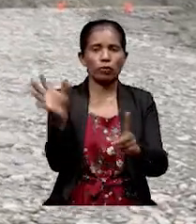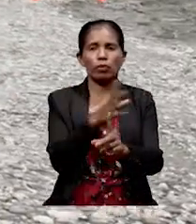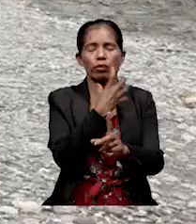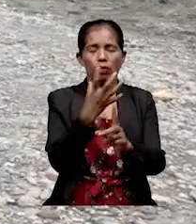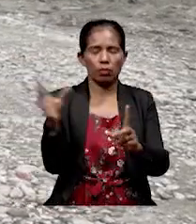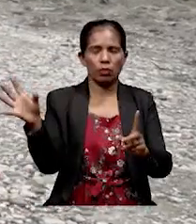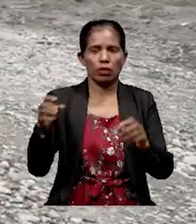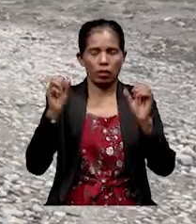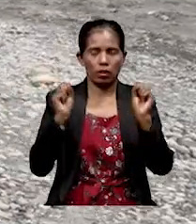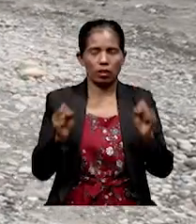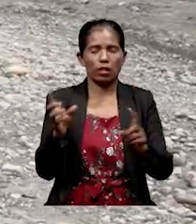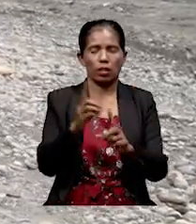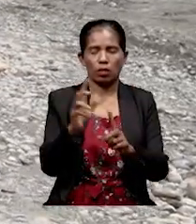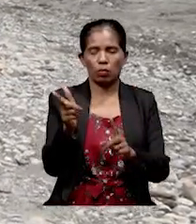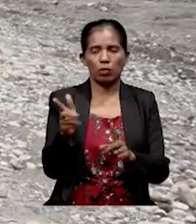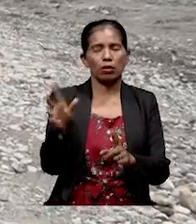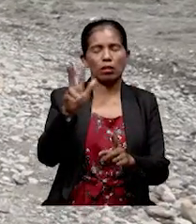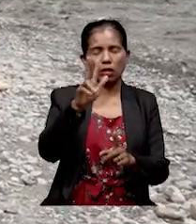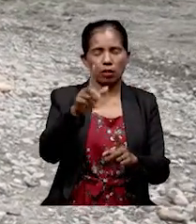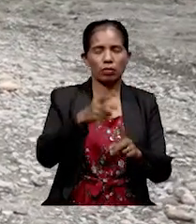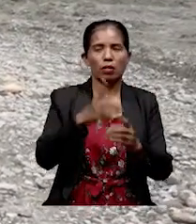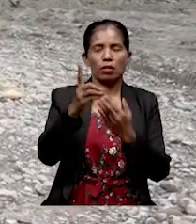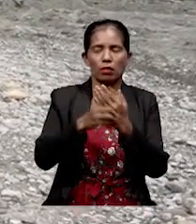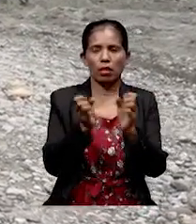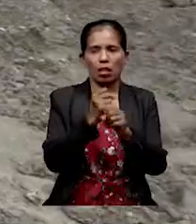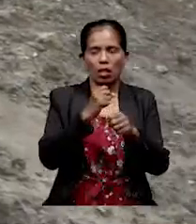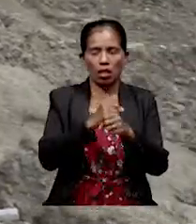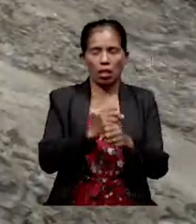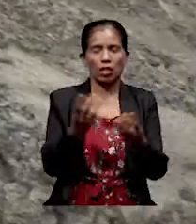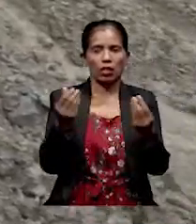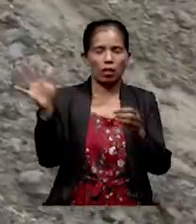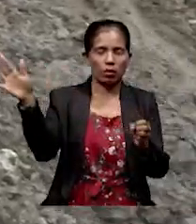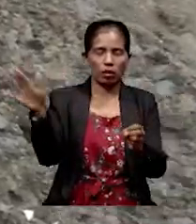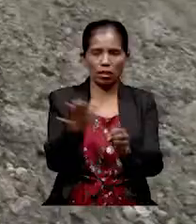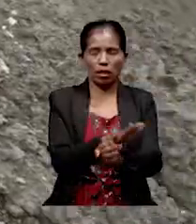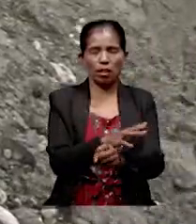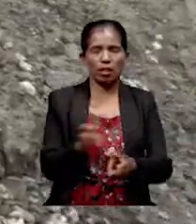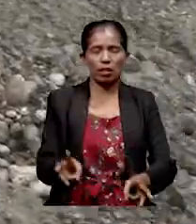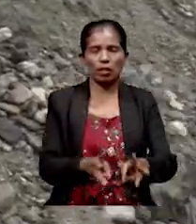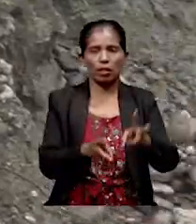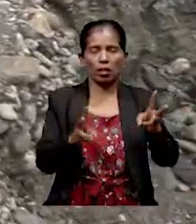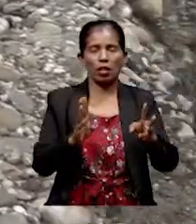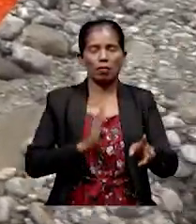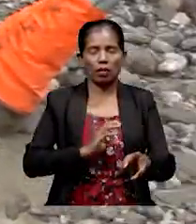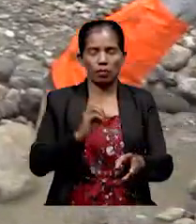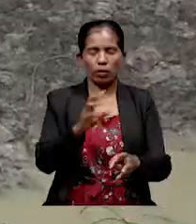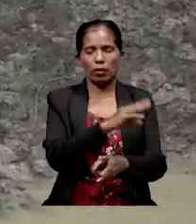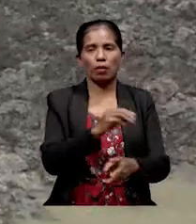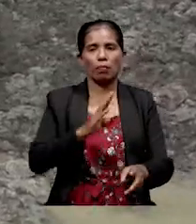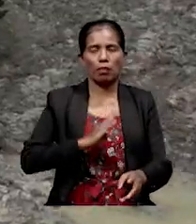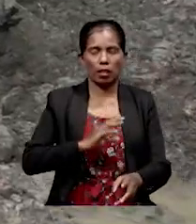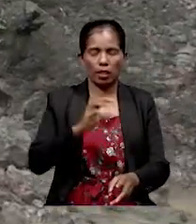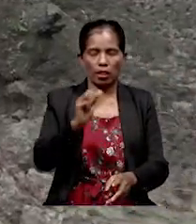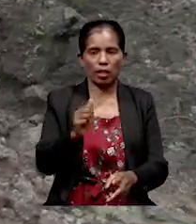rono sintolo fulan dezembro halo rai mono huri taka estrada nacional neve liga Balibó ba Maliana Vila no